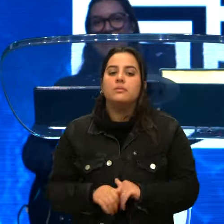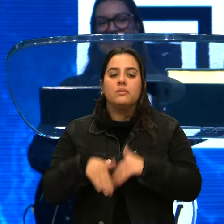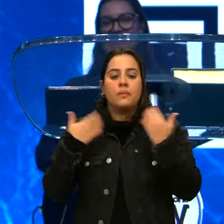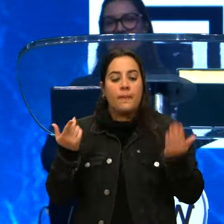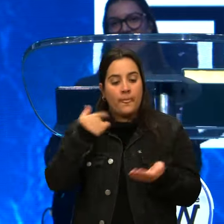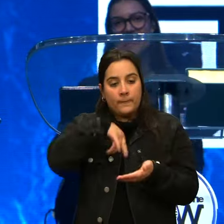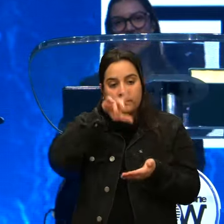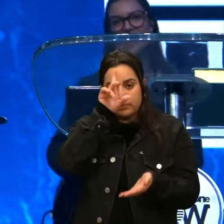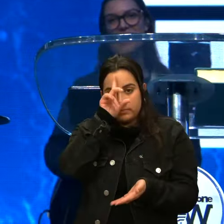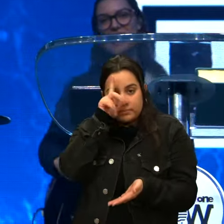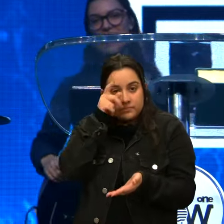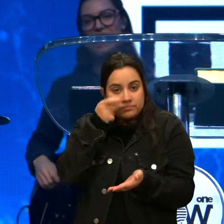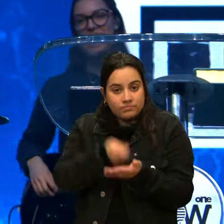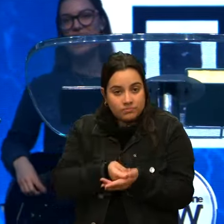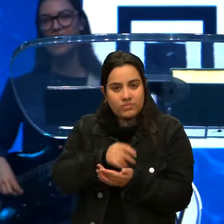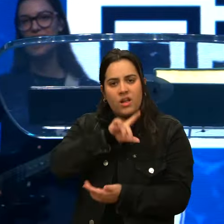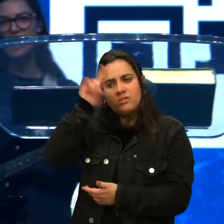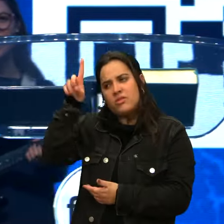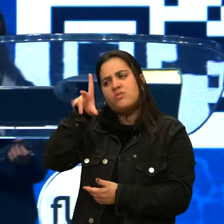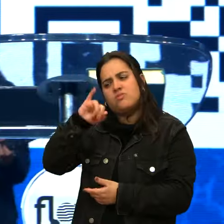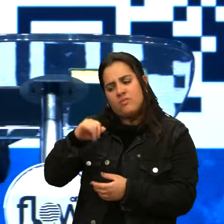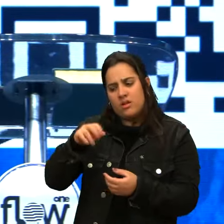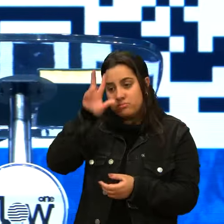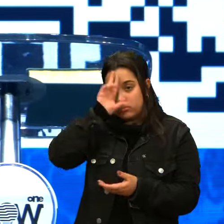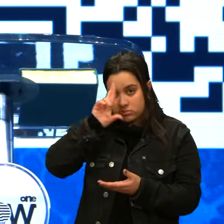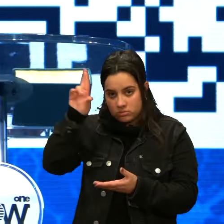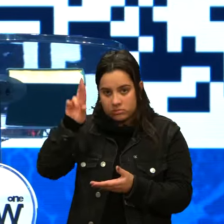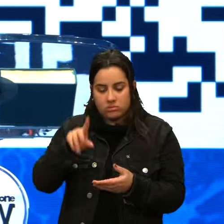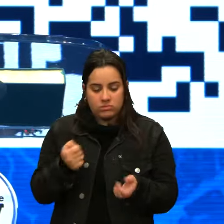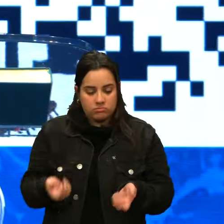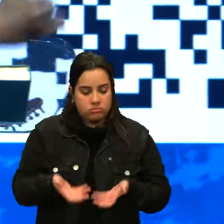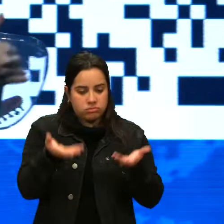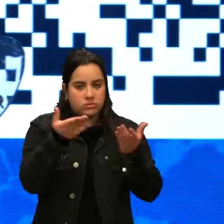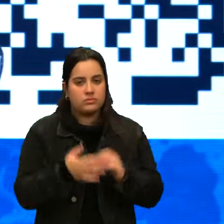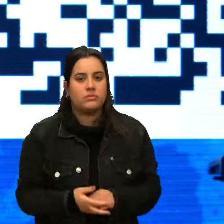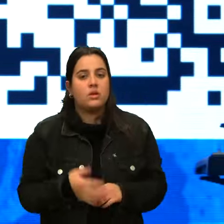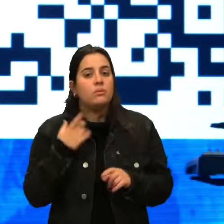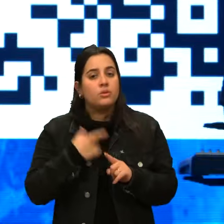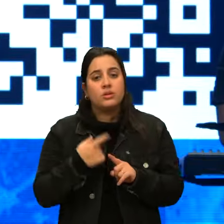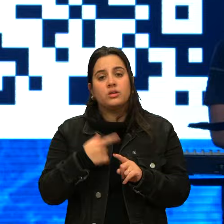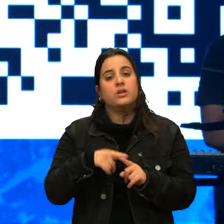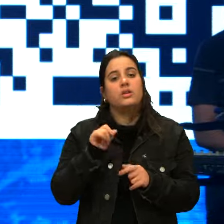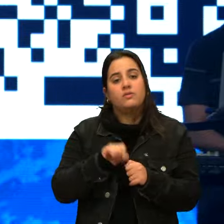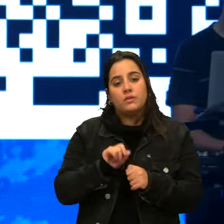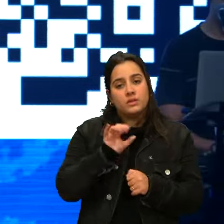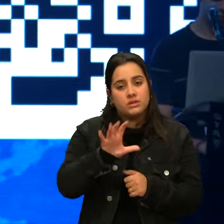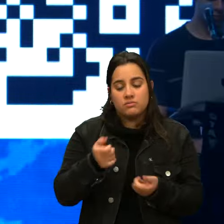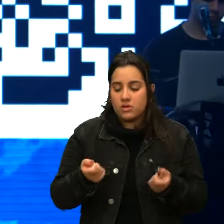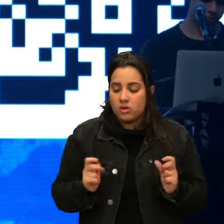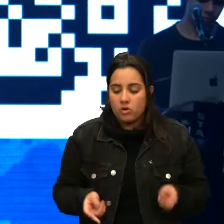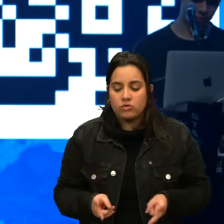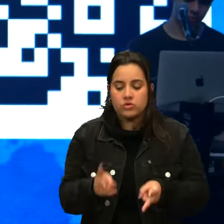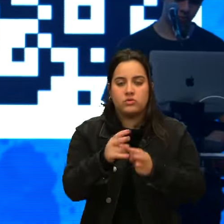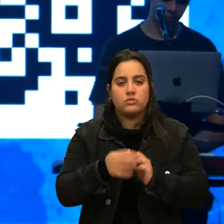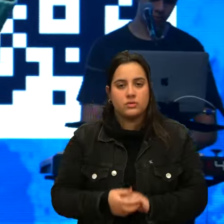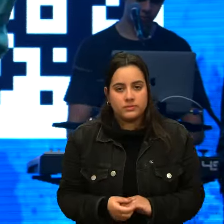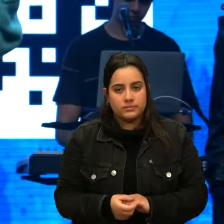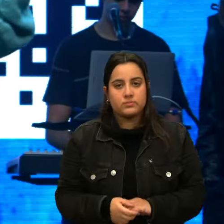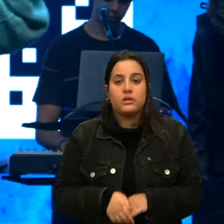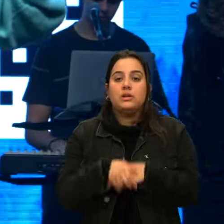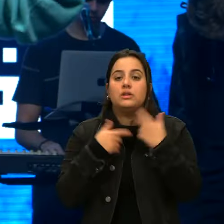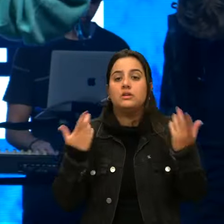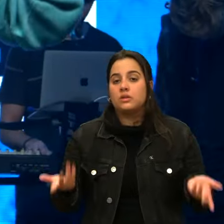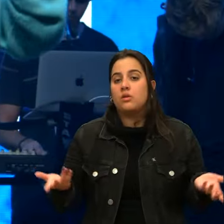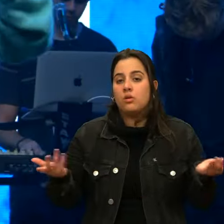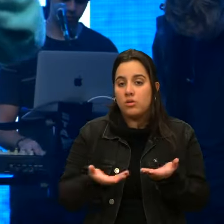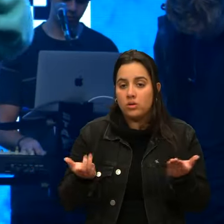decide, o Senhor vai te capacitar e vai te dar graça. Porque Ele fez assim e Ele continua a fazer. Então hoje eu